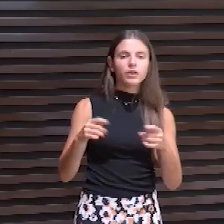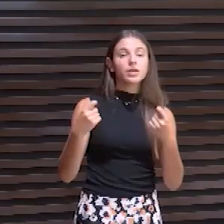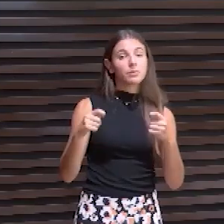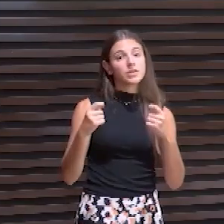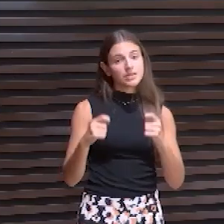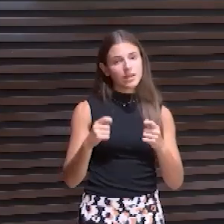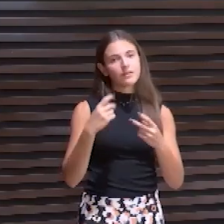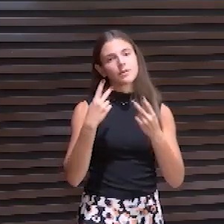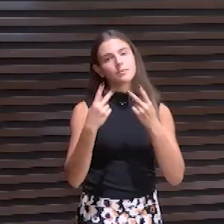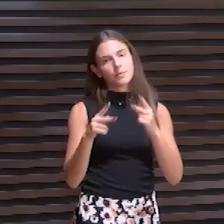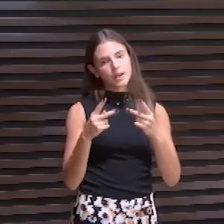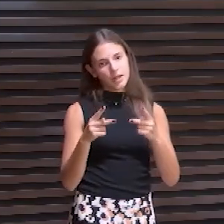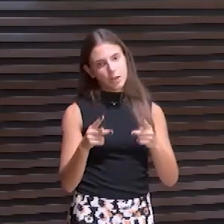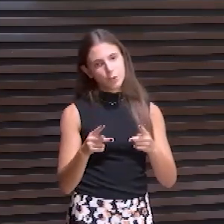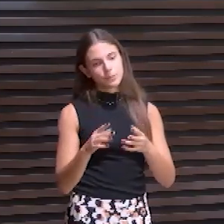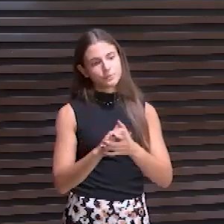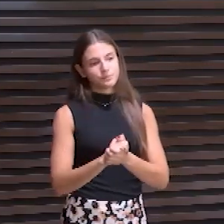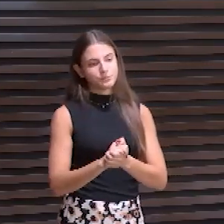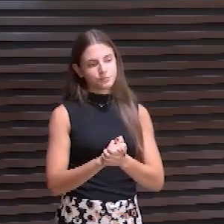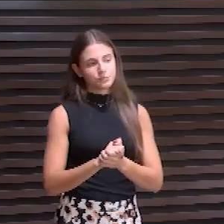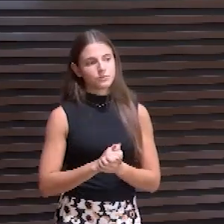pregado.